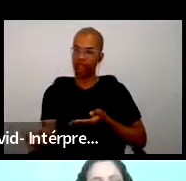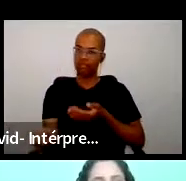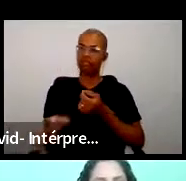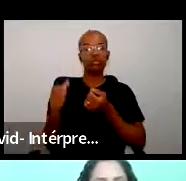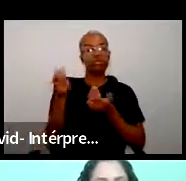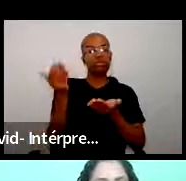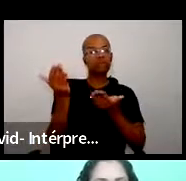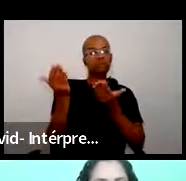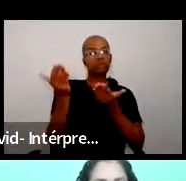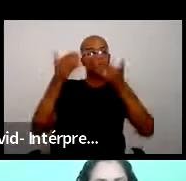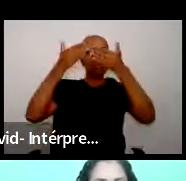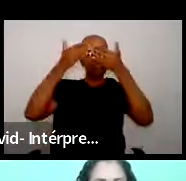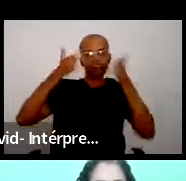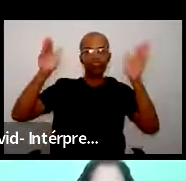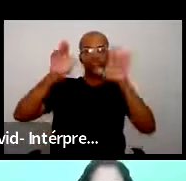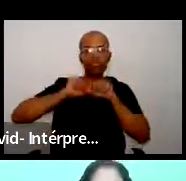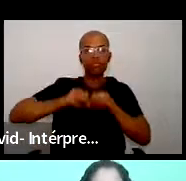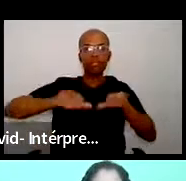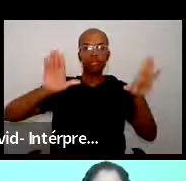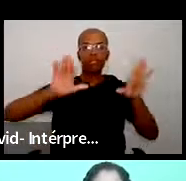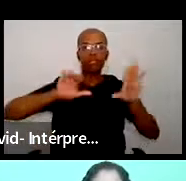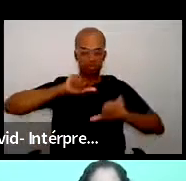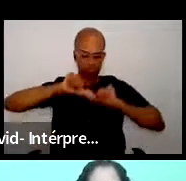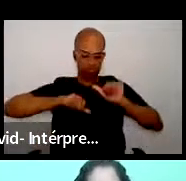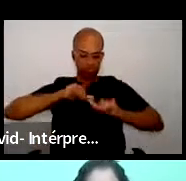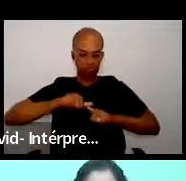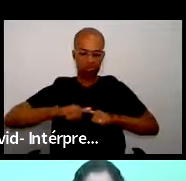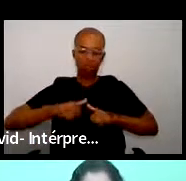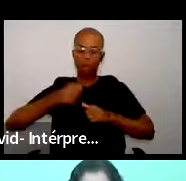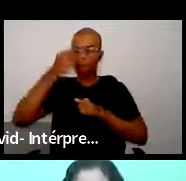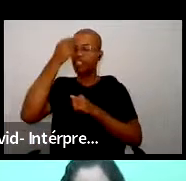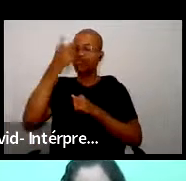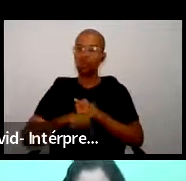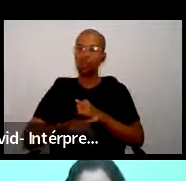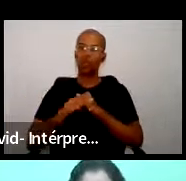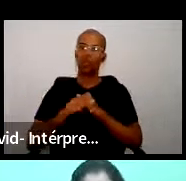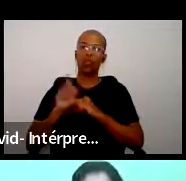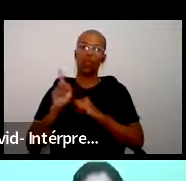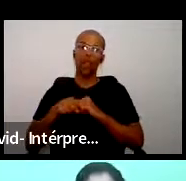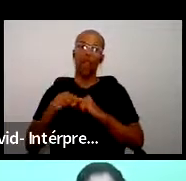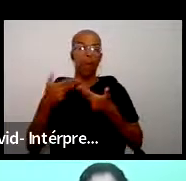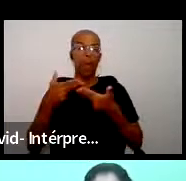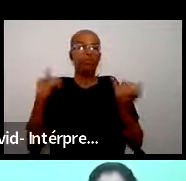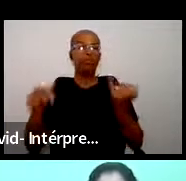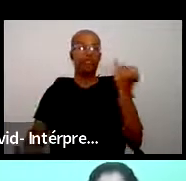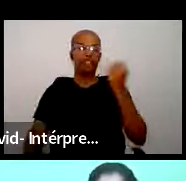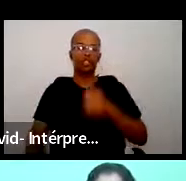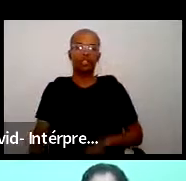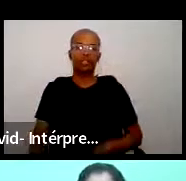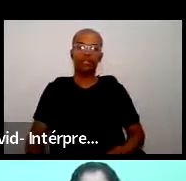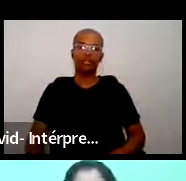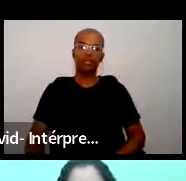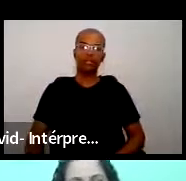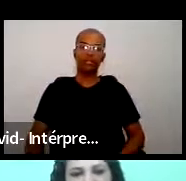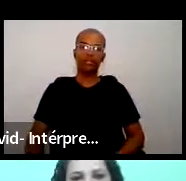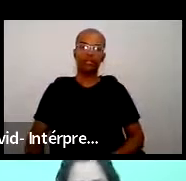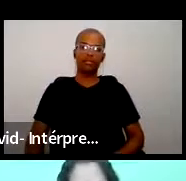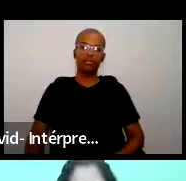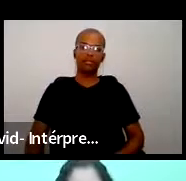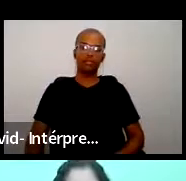questionem, expandam, se rediscutam, é fundamental.